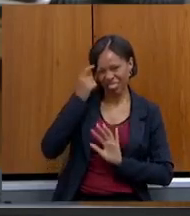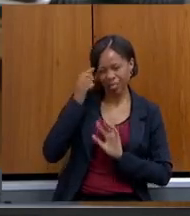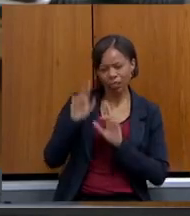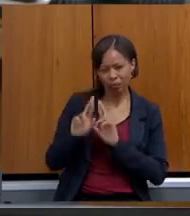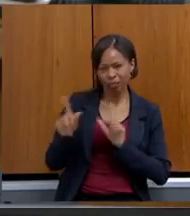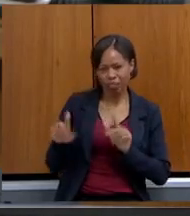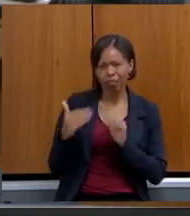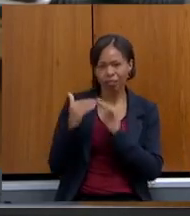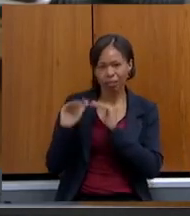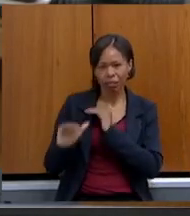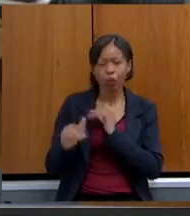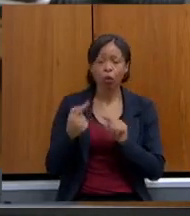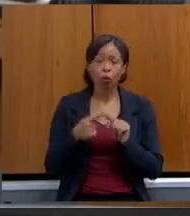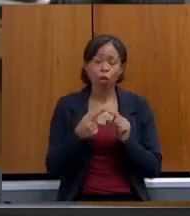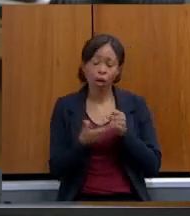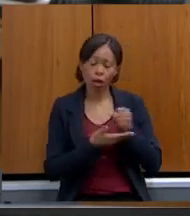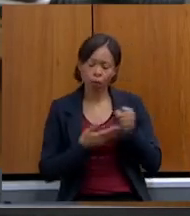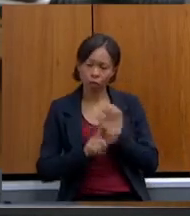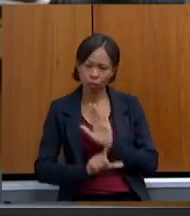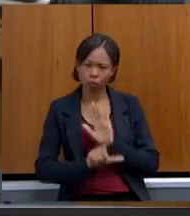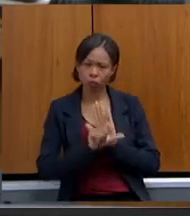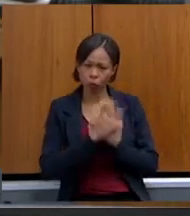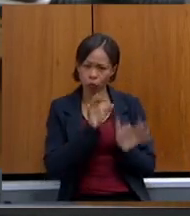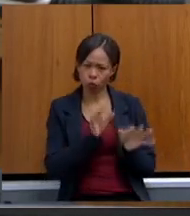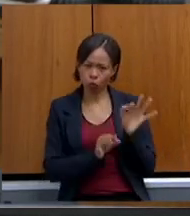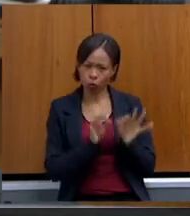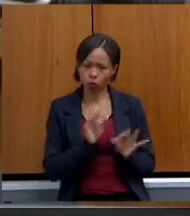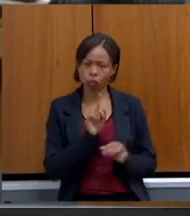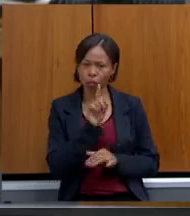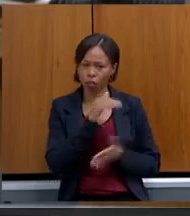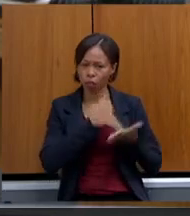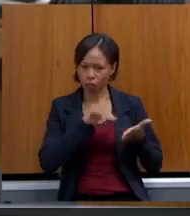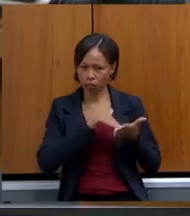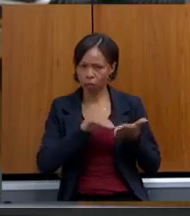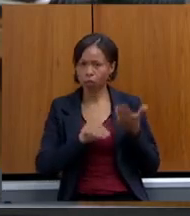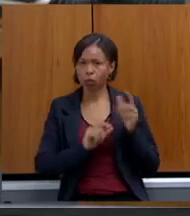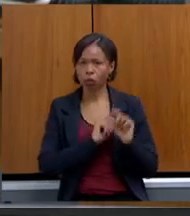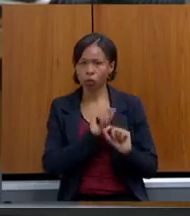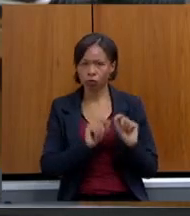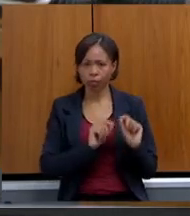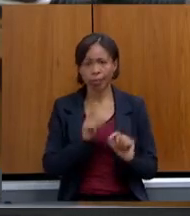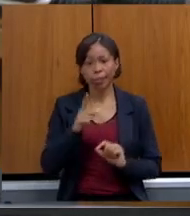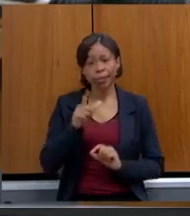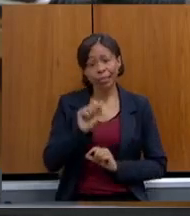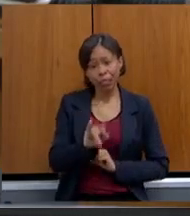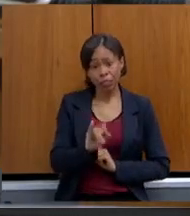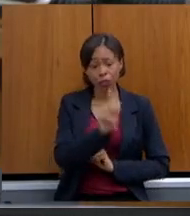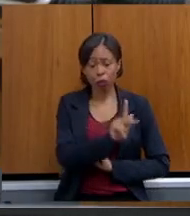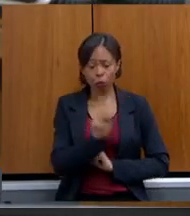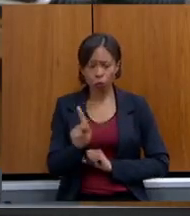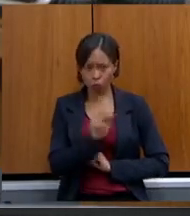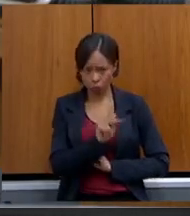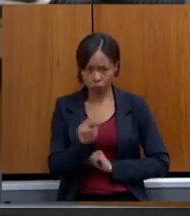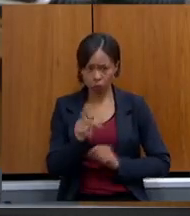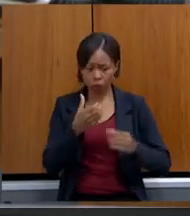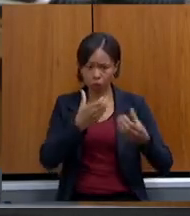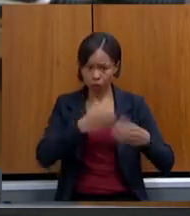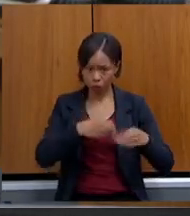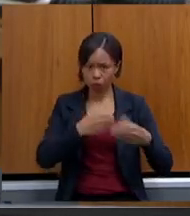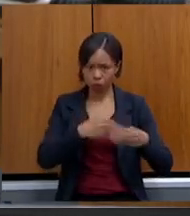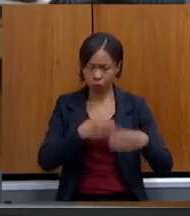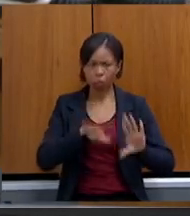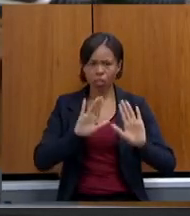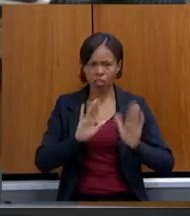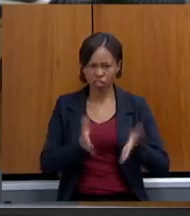embasada a interpretação em relação ao caso na secretaria que é o seguinte se eu tenho um professor concursado Deputado